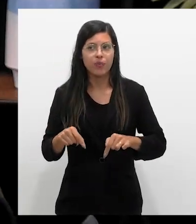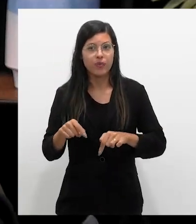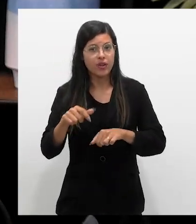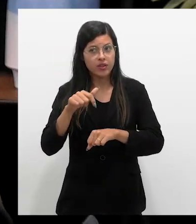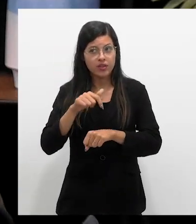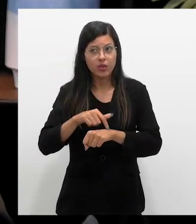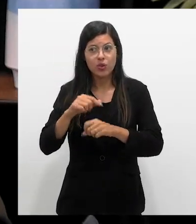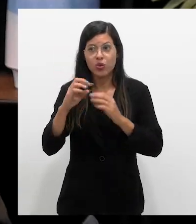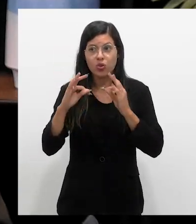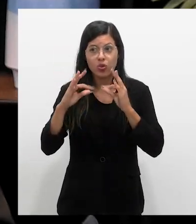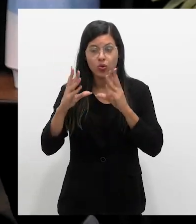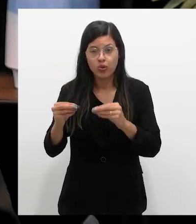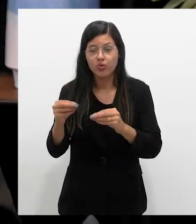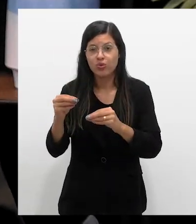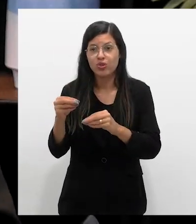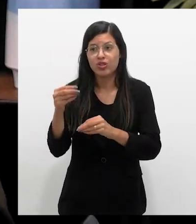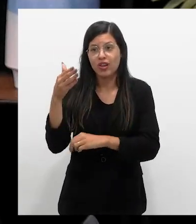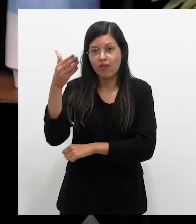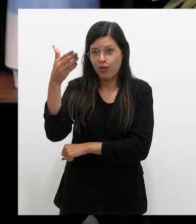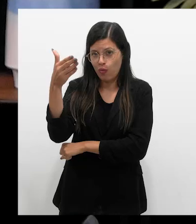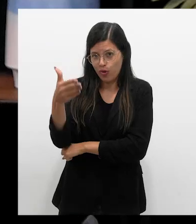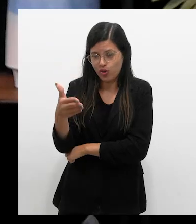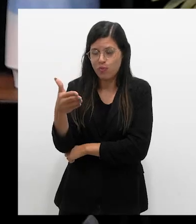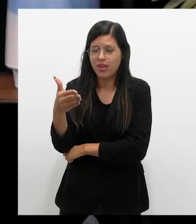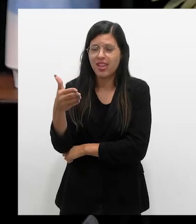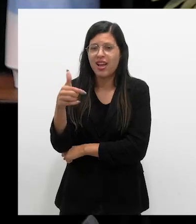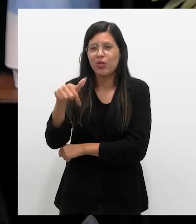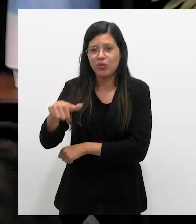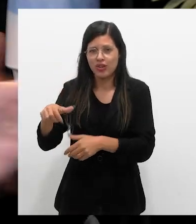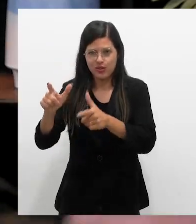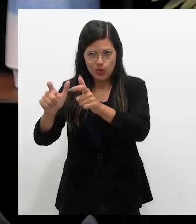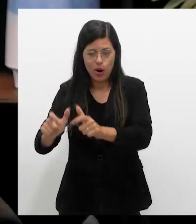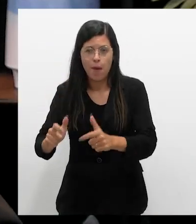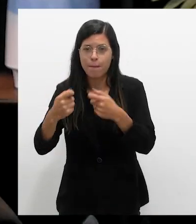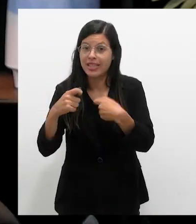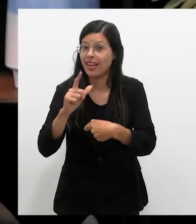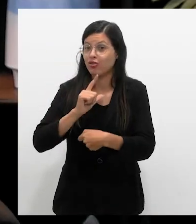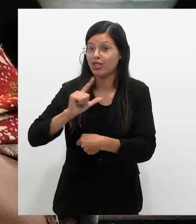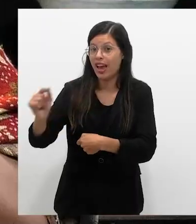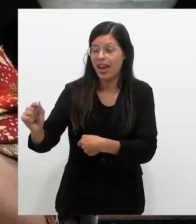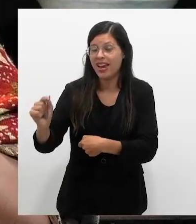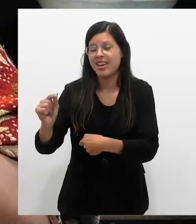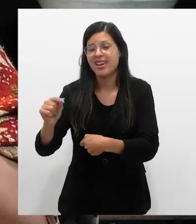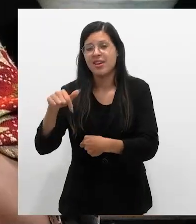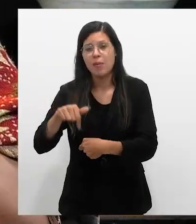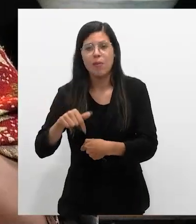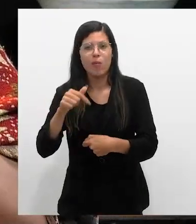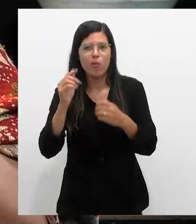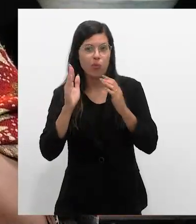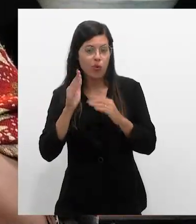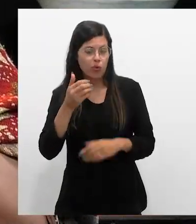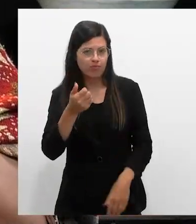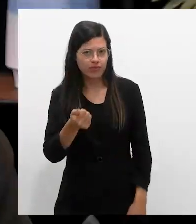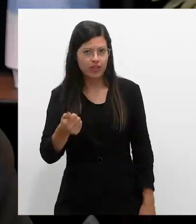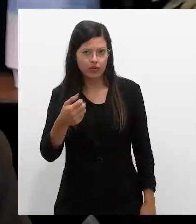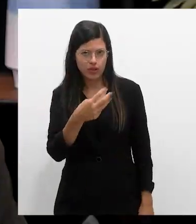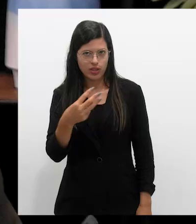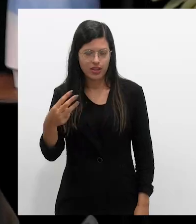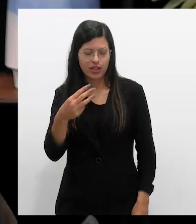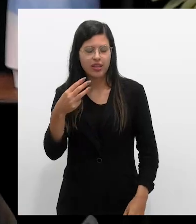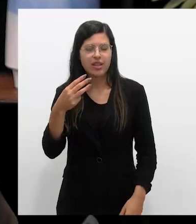Então, nesse momento, todos os que moravam ou estavam hospedados tiveram que sair da Casa Santa Marta, né, para dar lugar